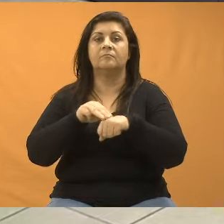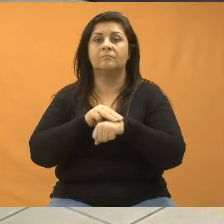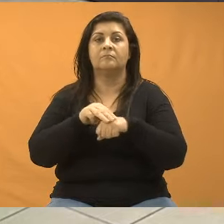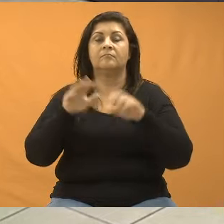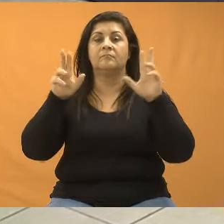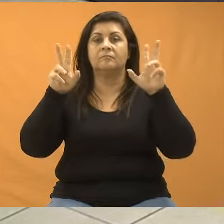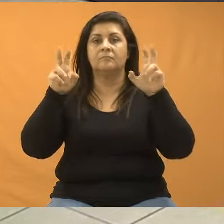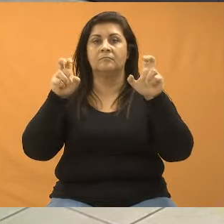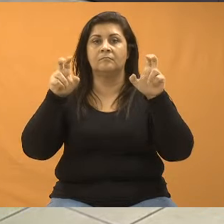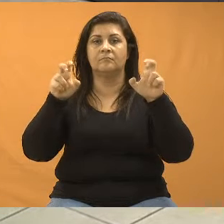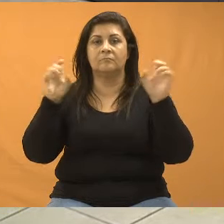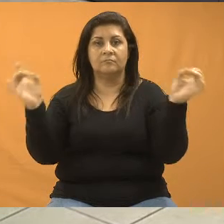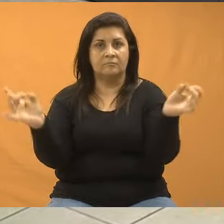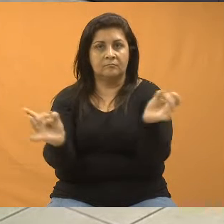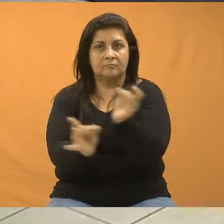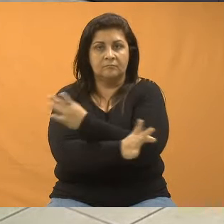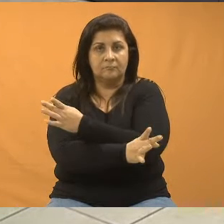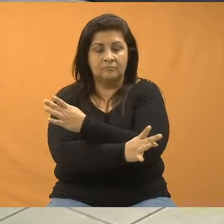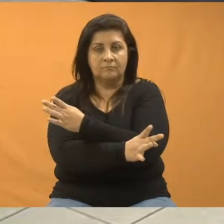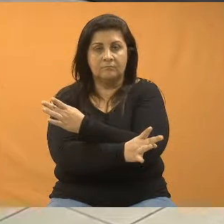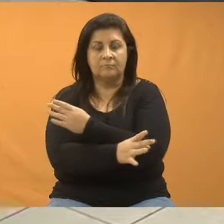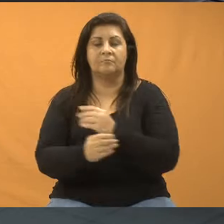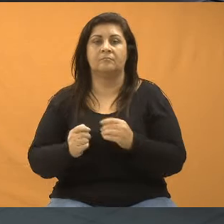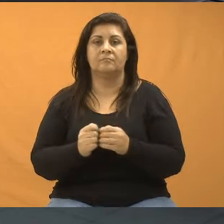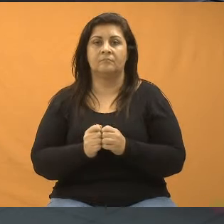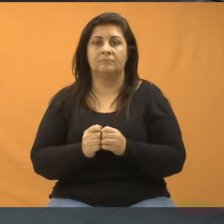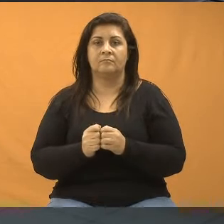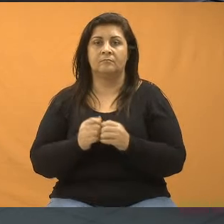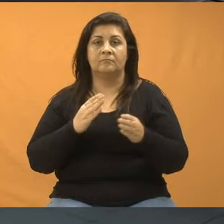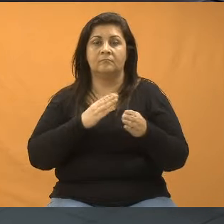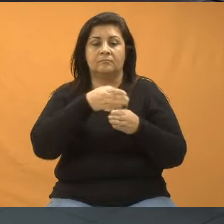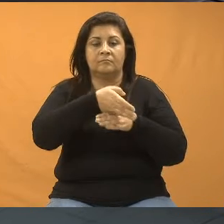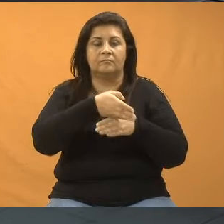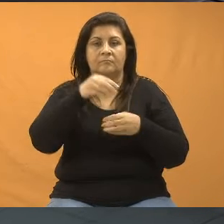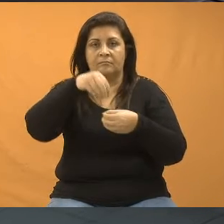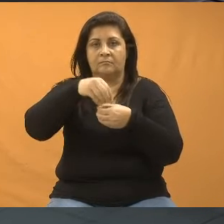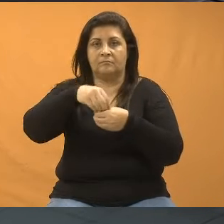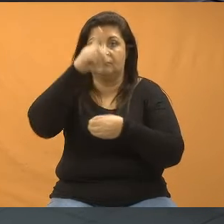da intervenção na nossa Santa Casa de Jacareí.